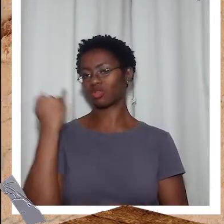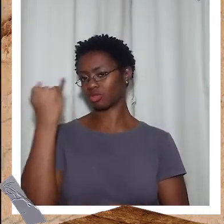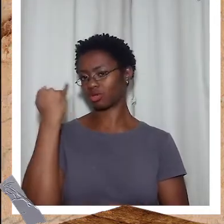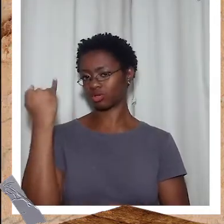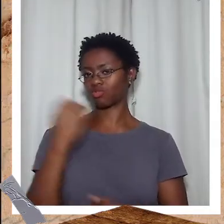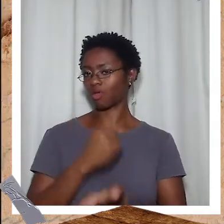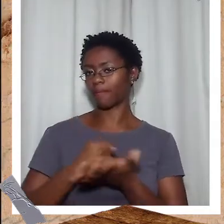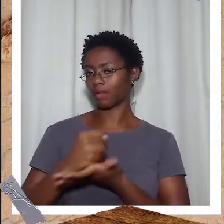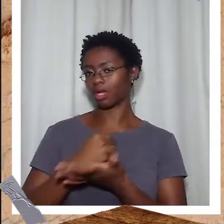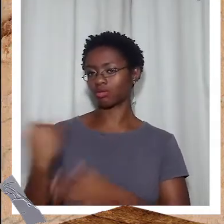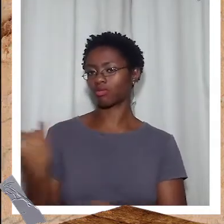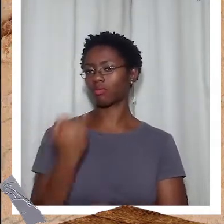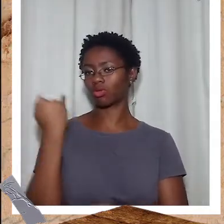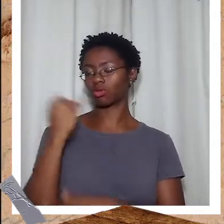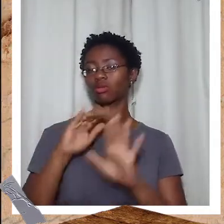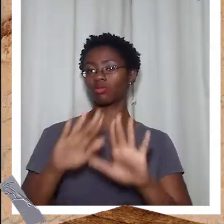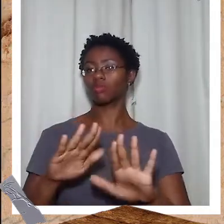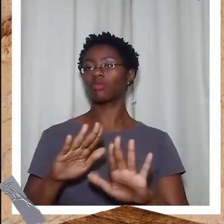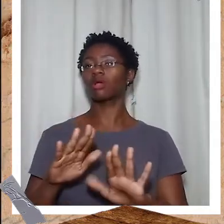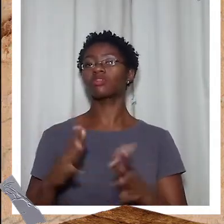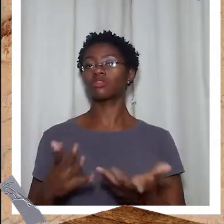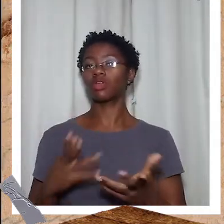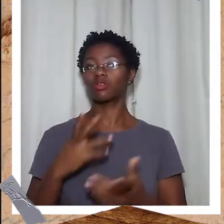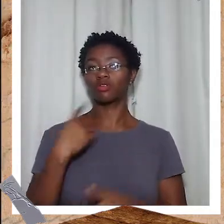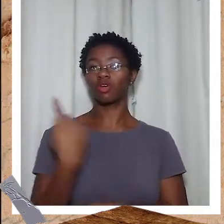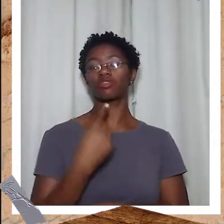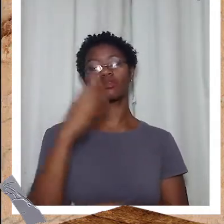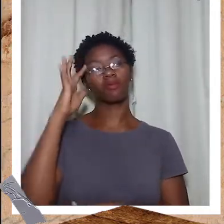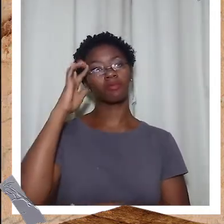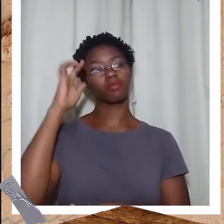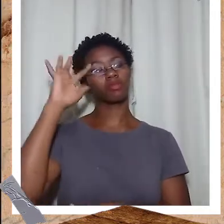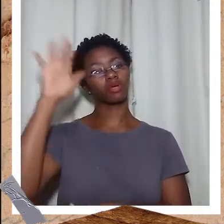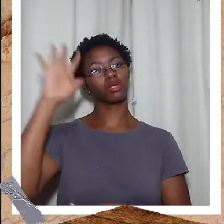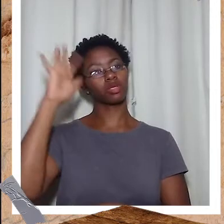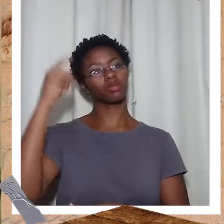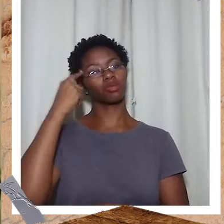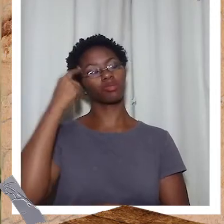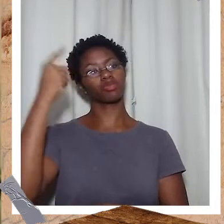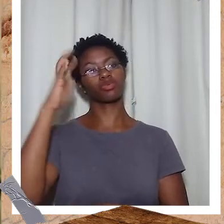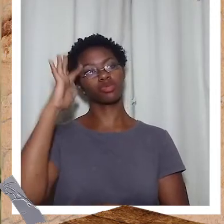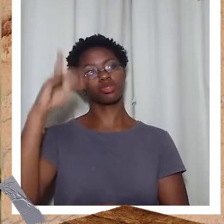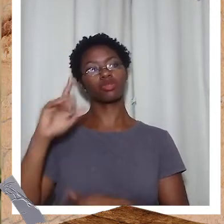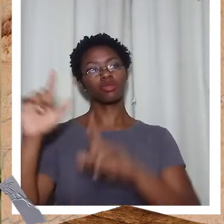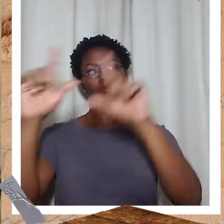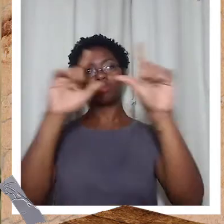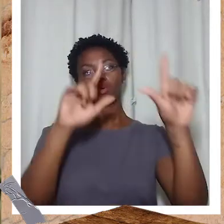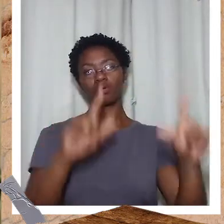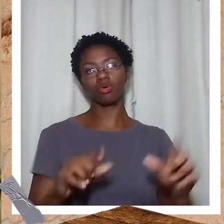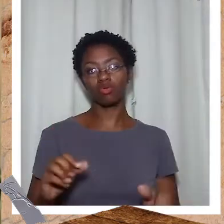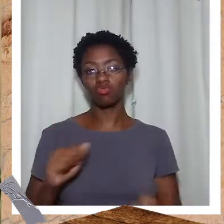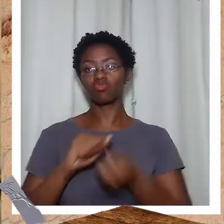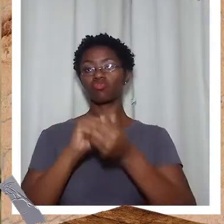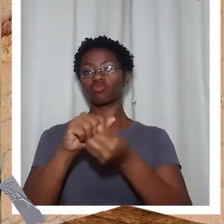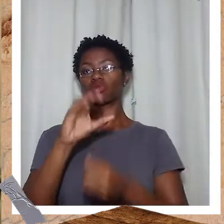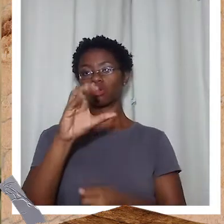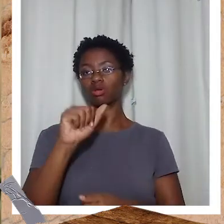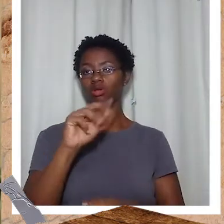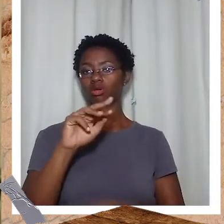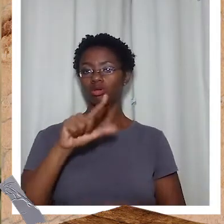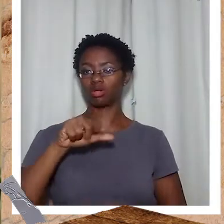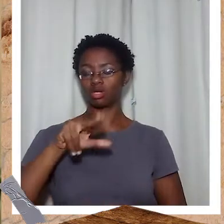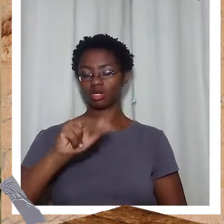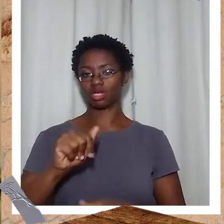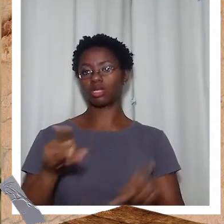né? Porque a gente tem pensado, a gente fala que a gente tem pensado uma exposição com Carolina, né, de alguma